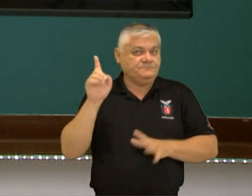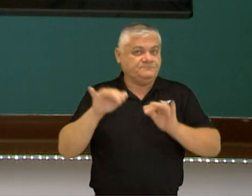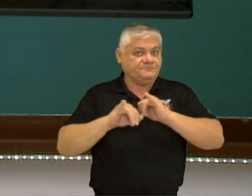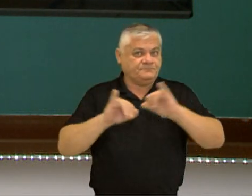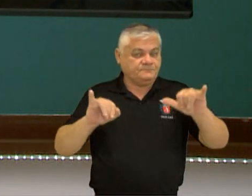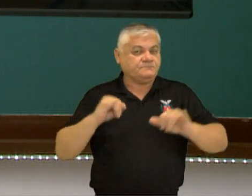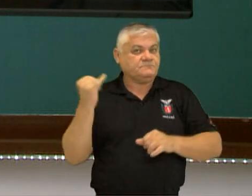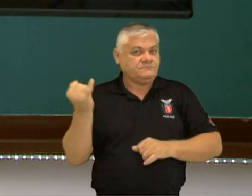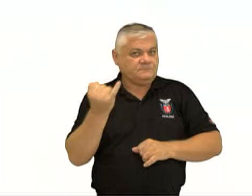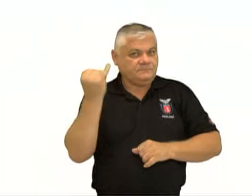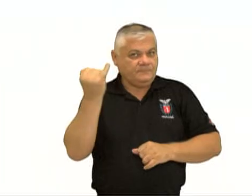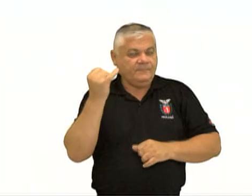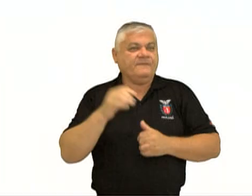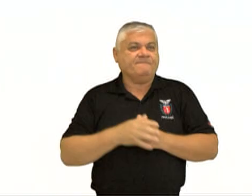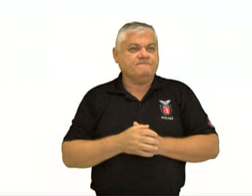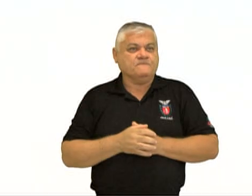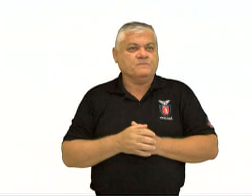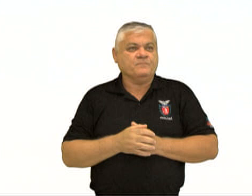bem importante.